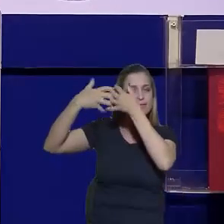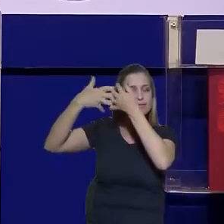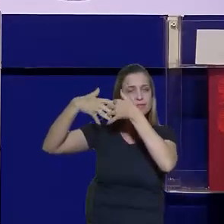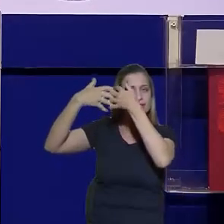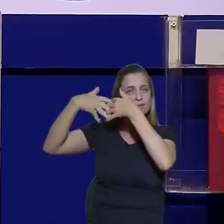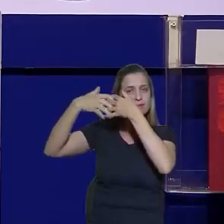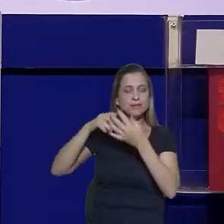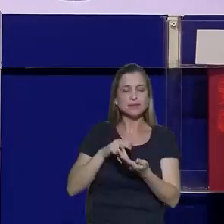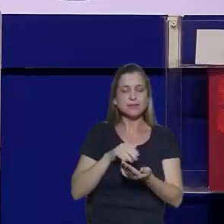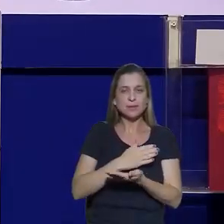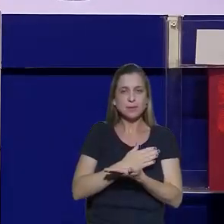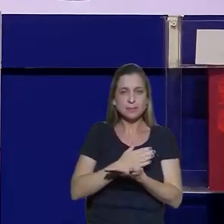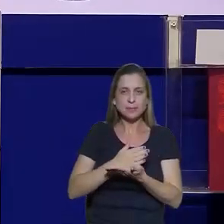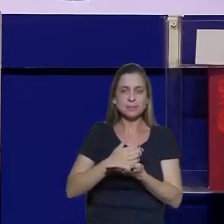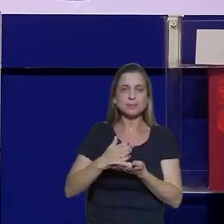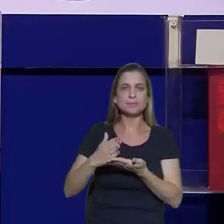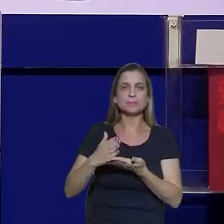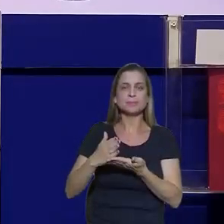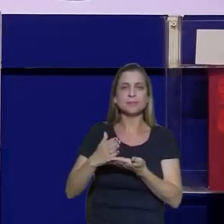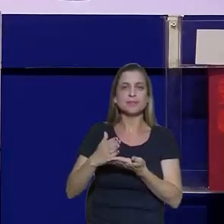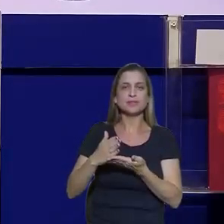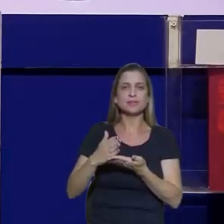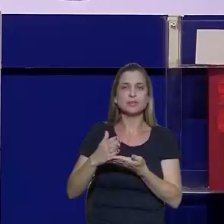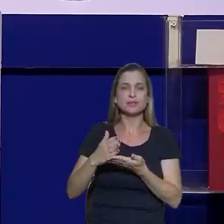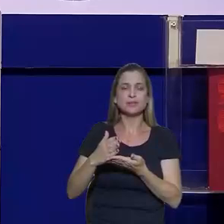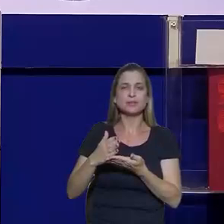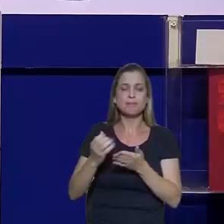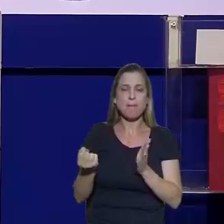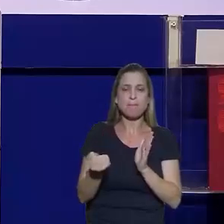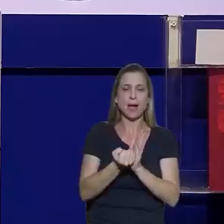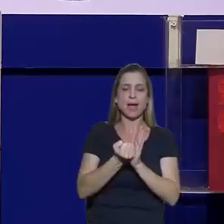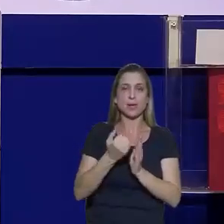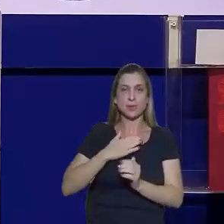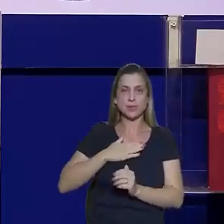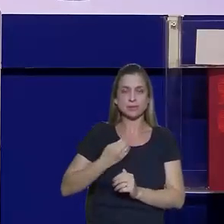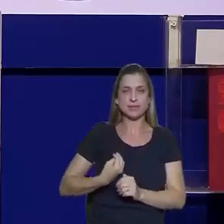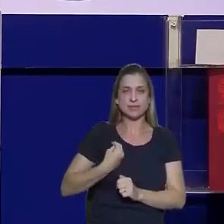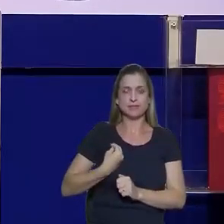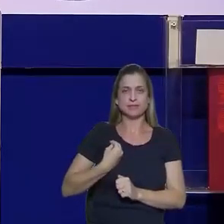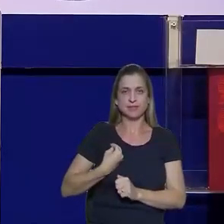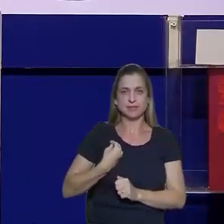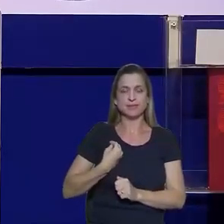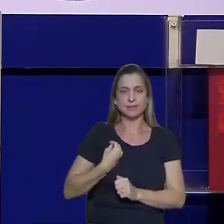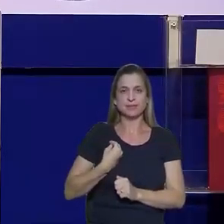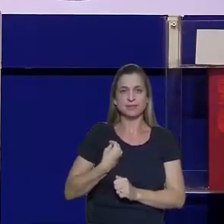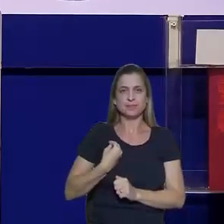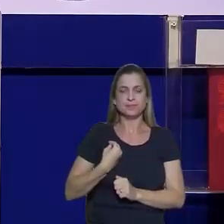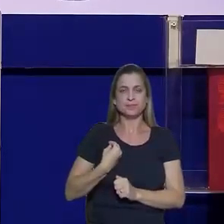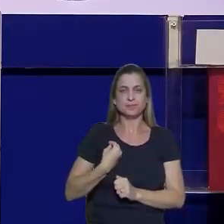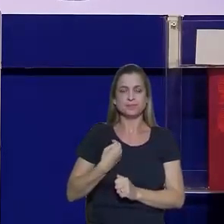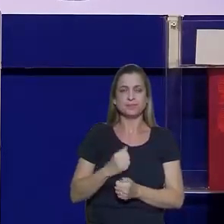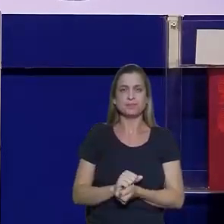a partir desse abalo sísmico que quer, né, com essas coisas